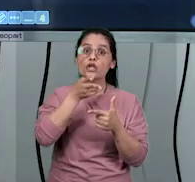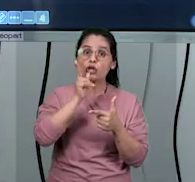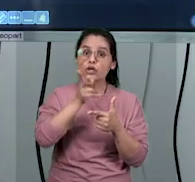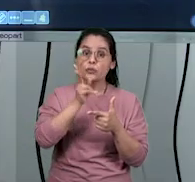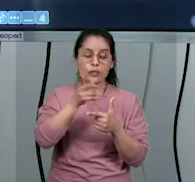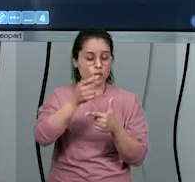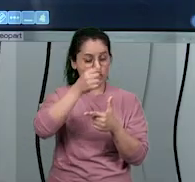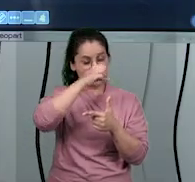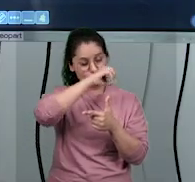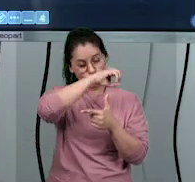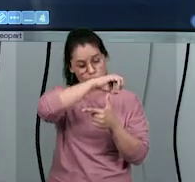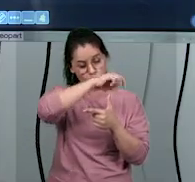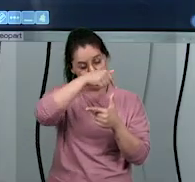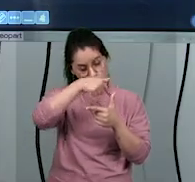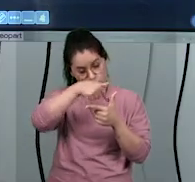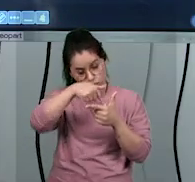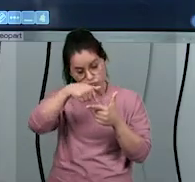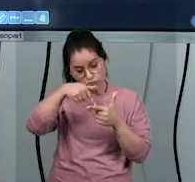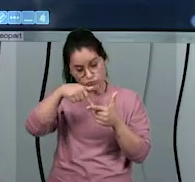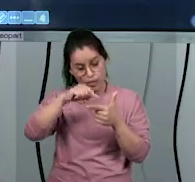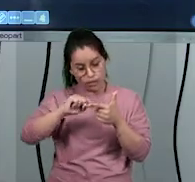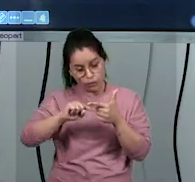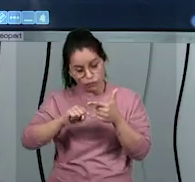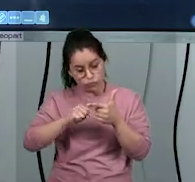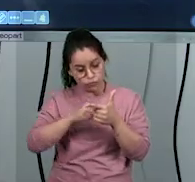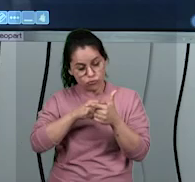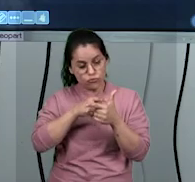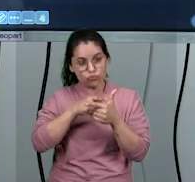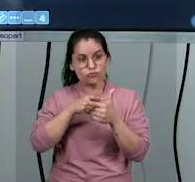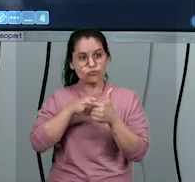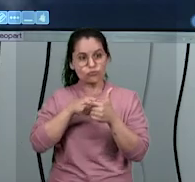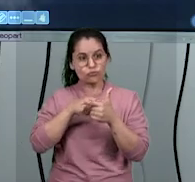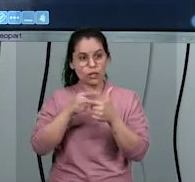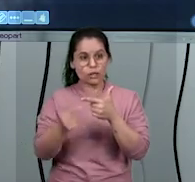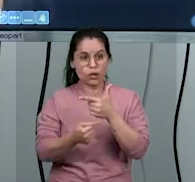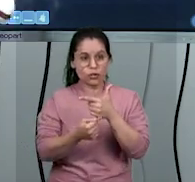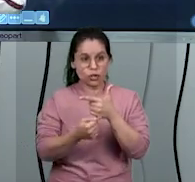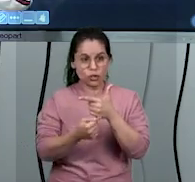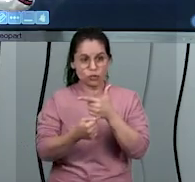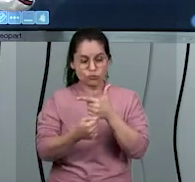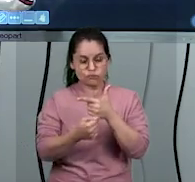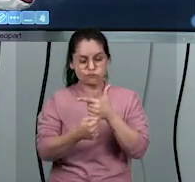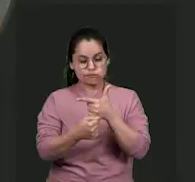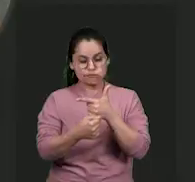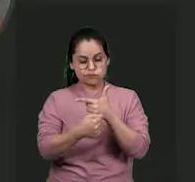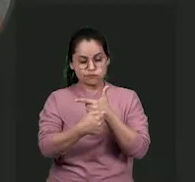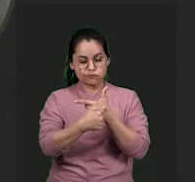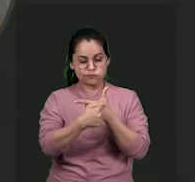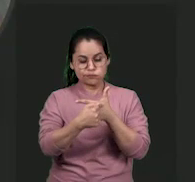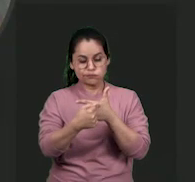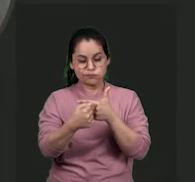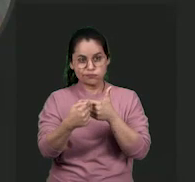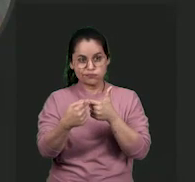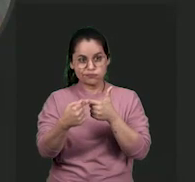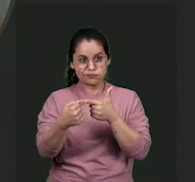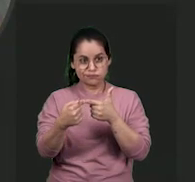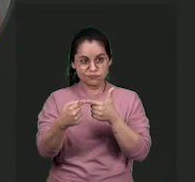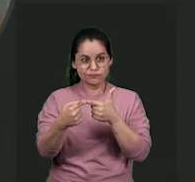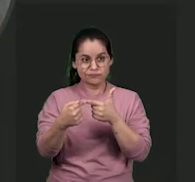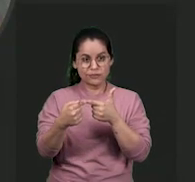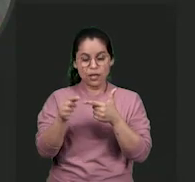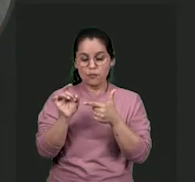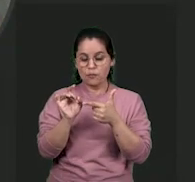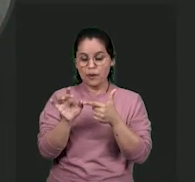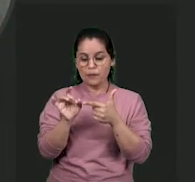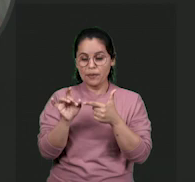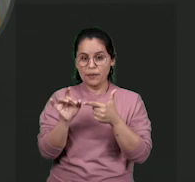os espermatozoides e os líquidos ali que compõem o sêmen. Veja que a gente tem aqui ó, os canais deferentes.